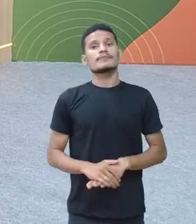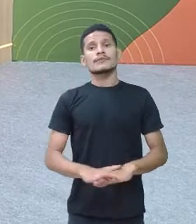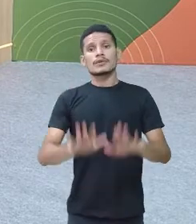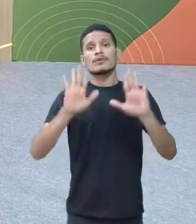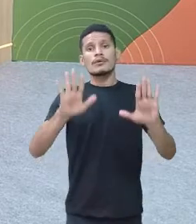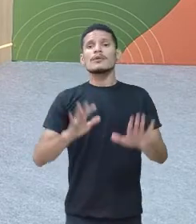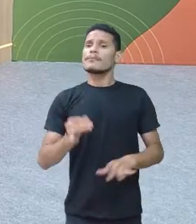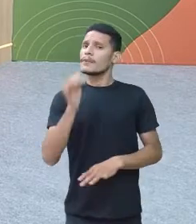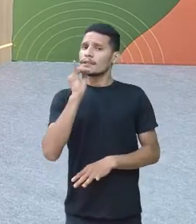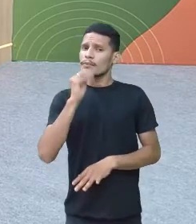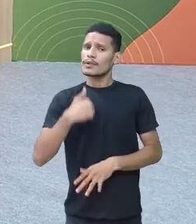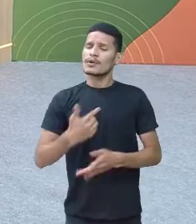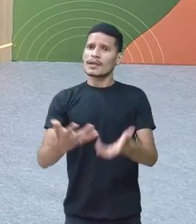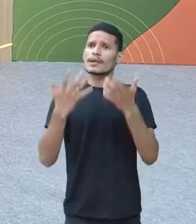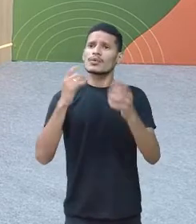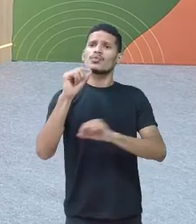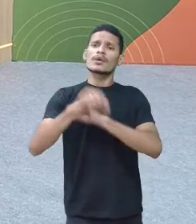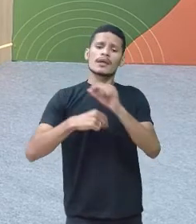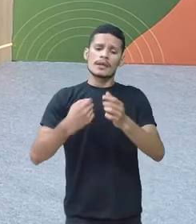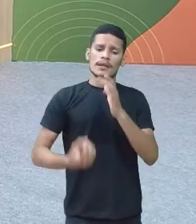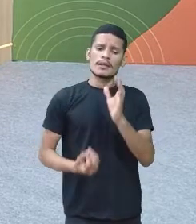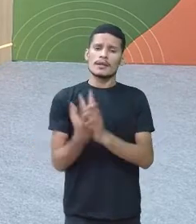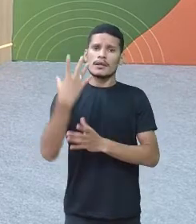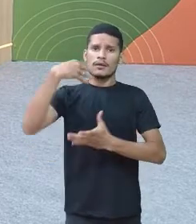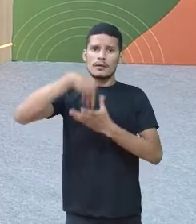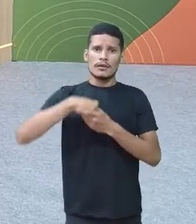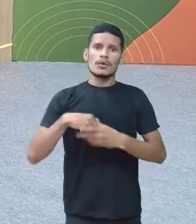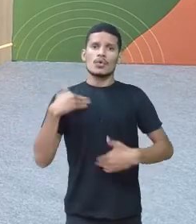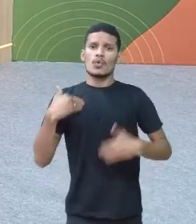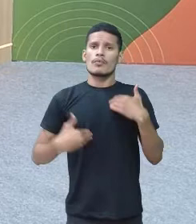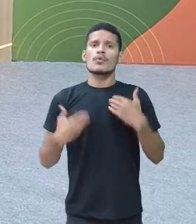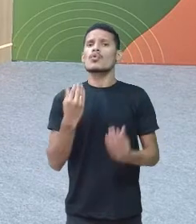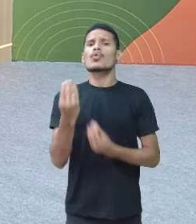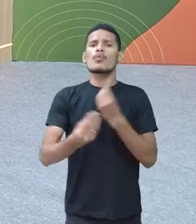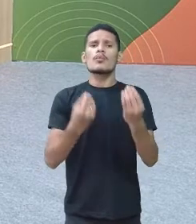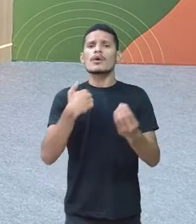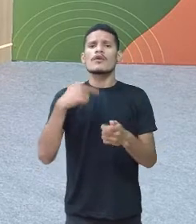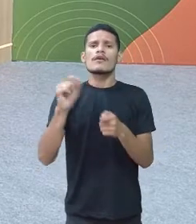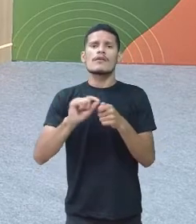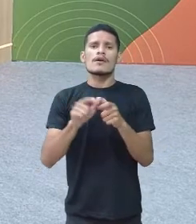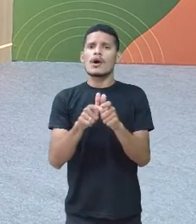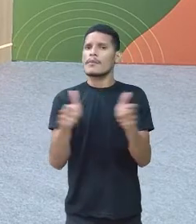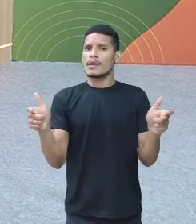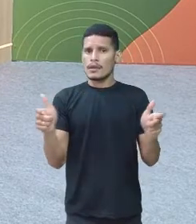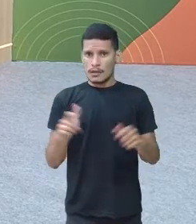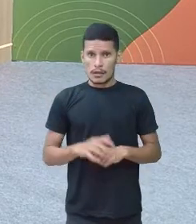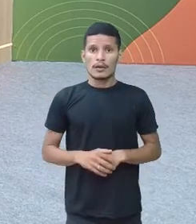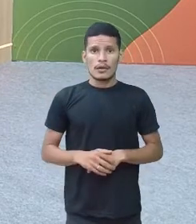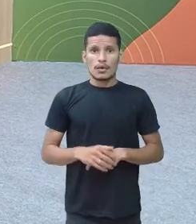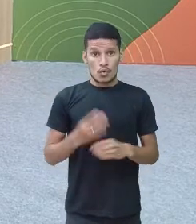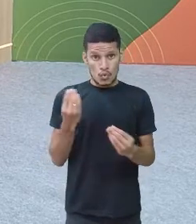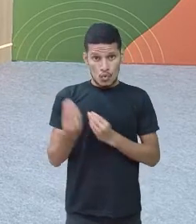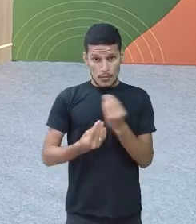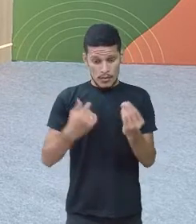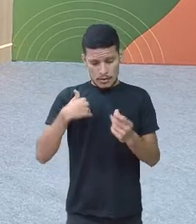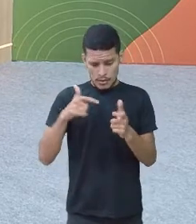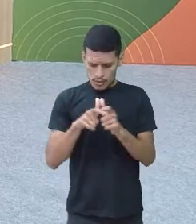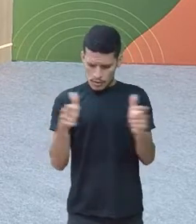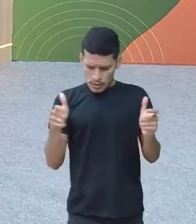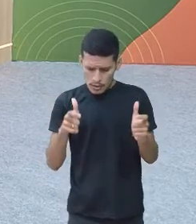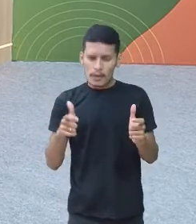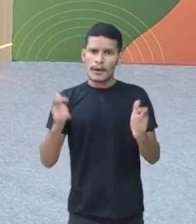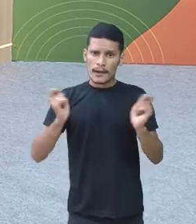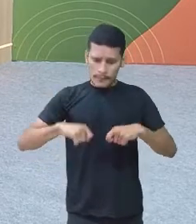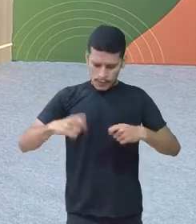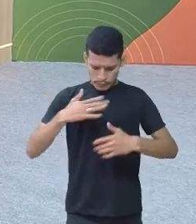exemplo, se isso já produz no meu corpo, como é que eu faço para aumentar? Né? O que é que eu faço aí para que o meu corpo